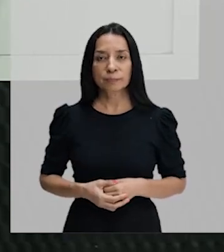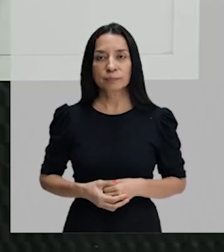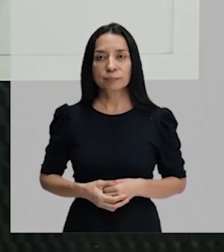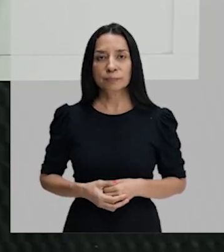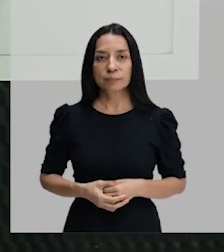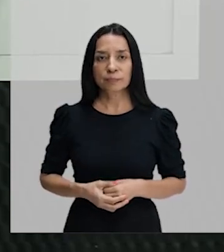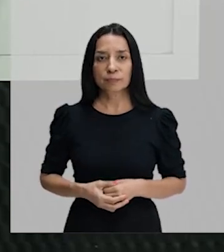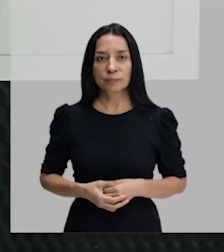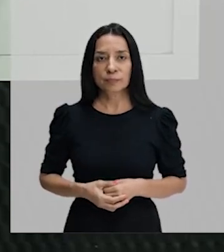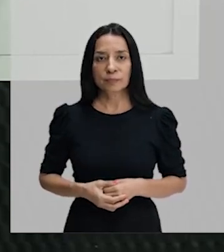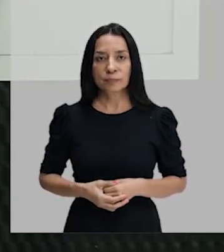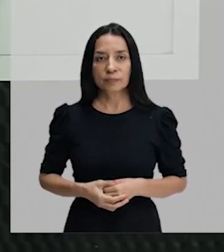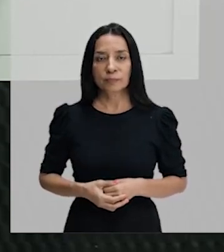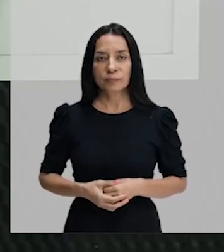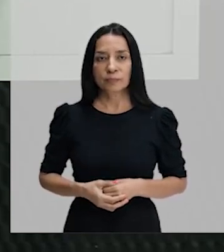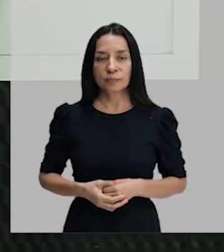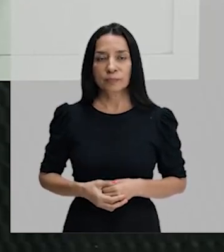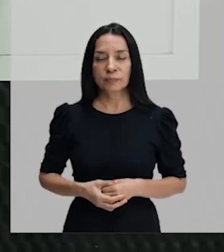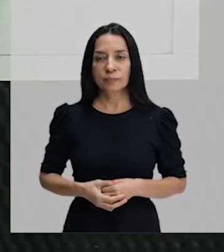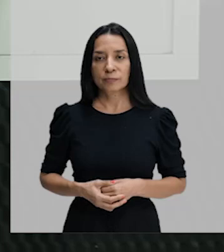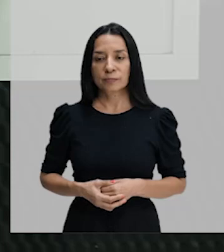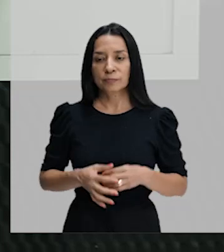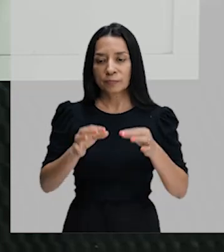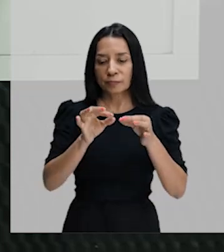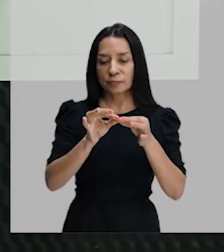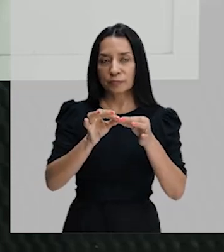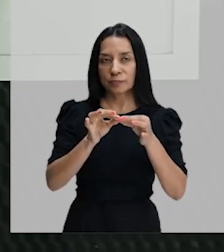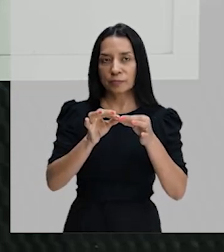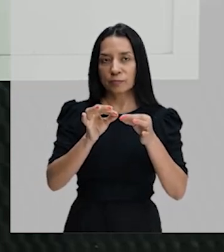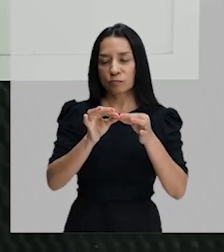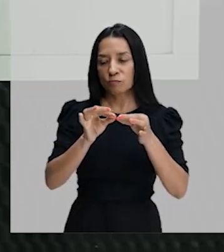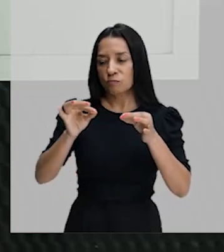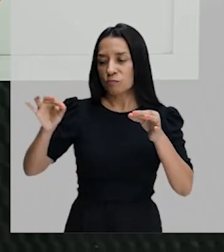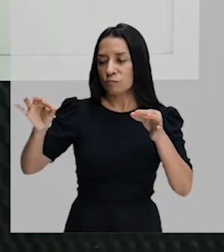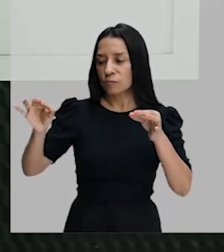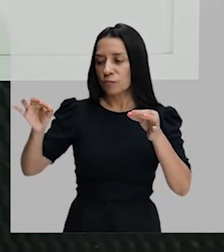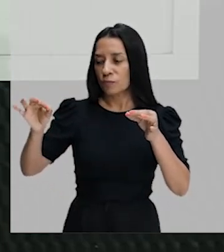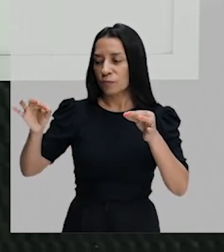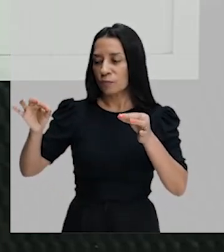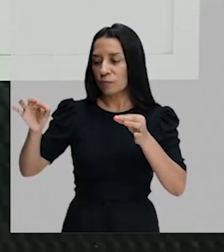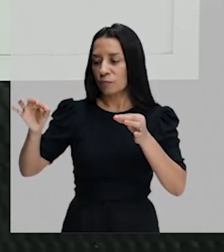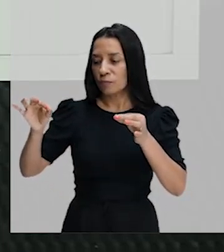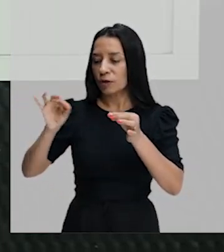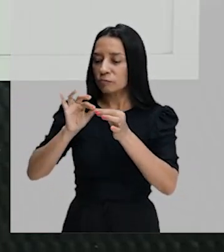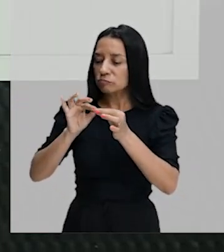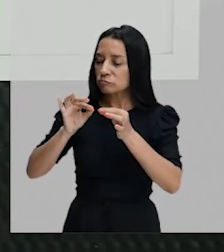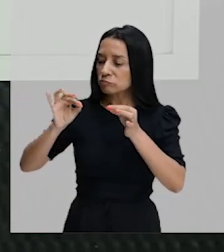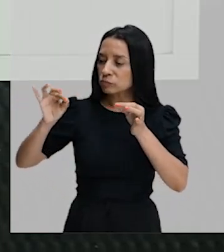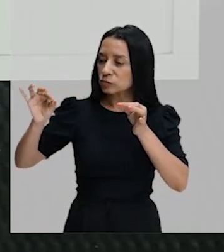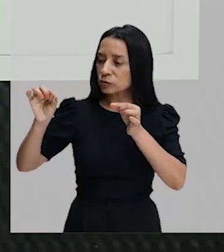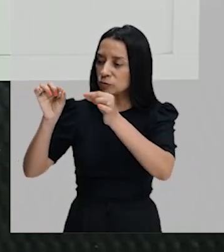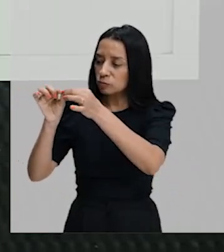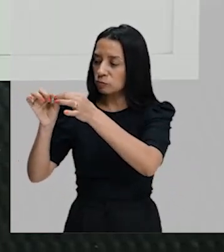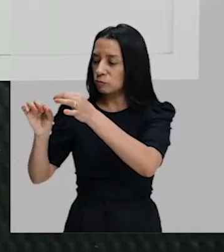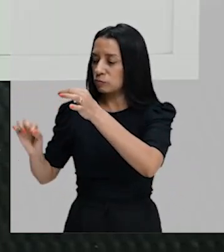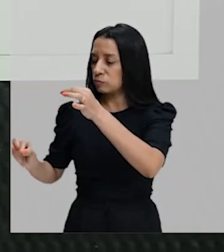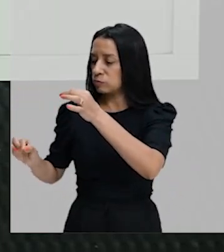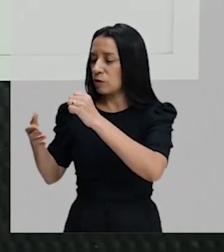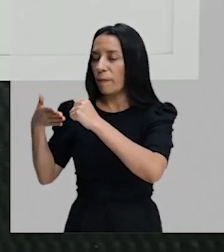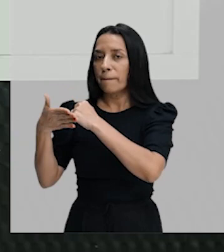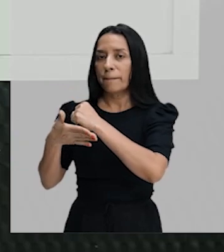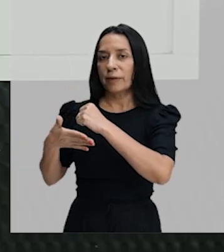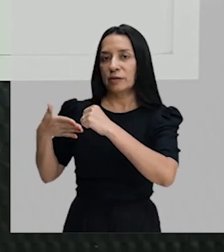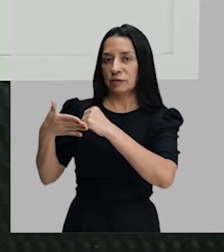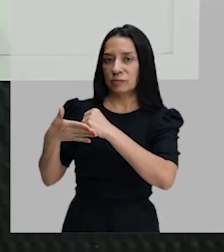Pronto. Seta com seta, né? Extremidade com extremidade e base com base. Então este é